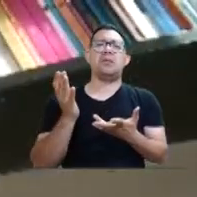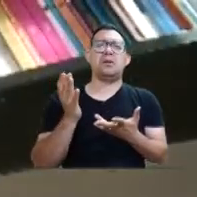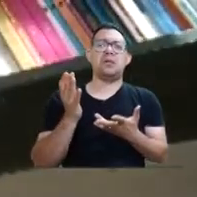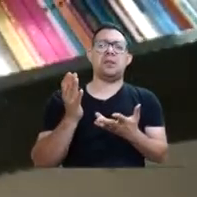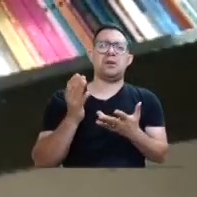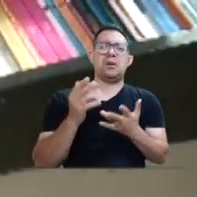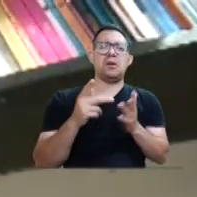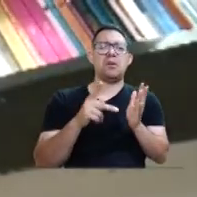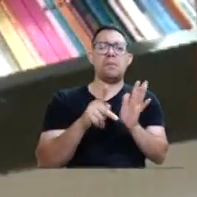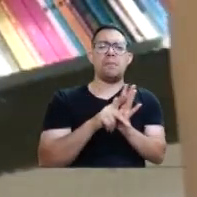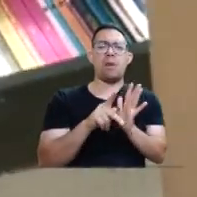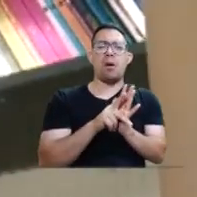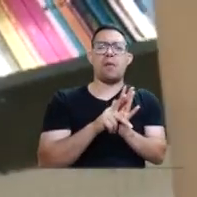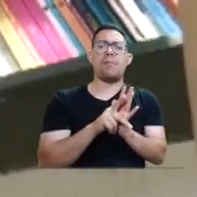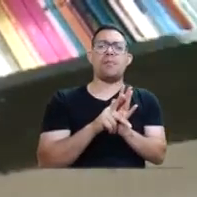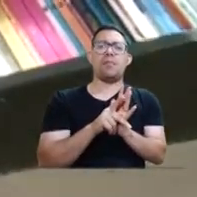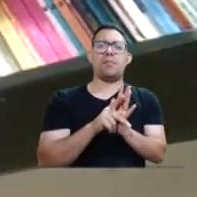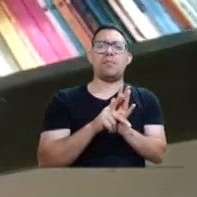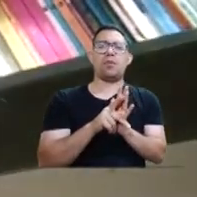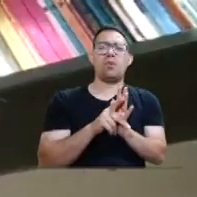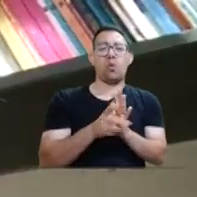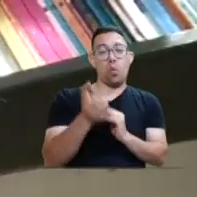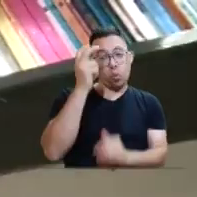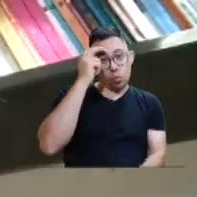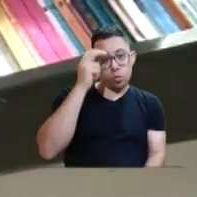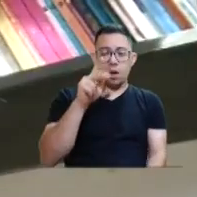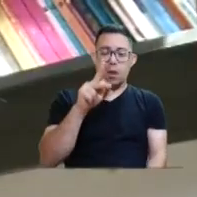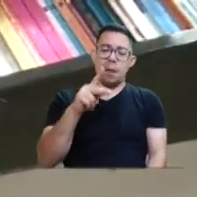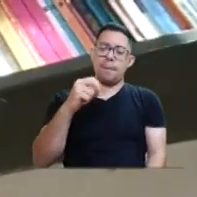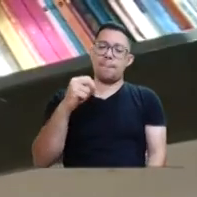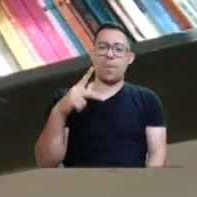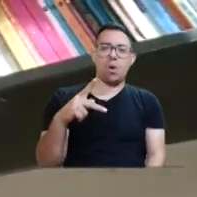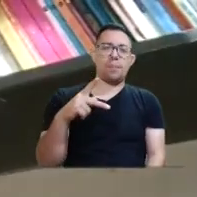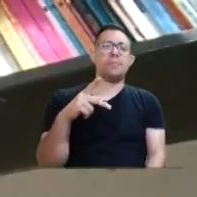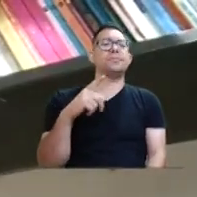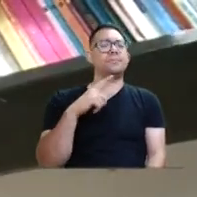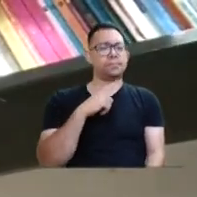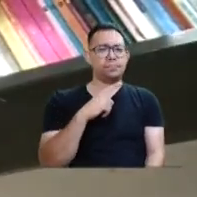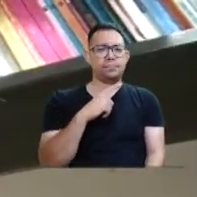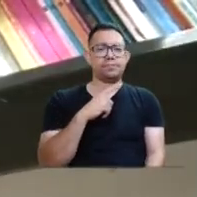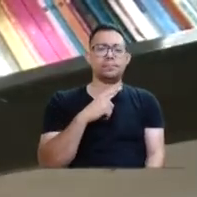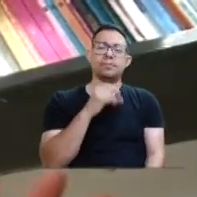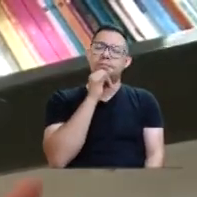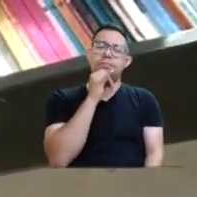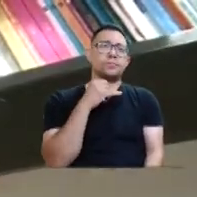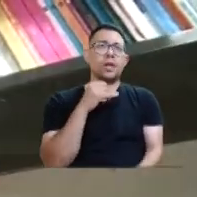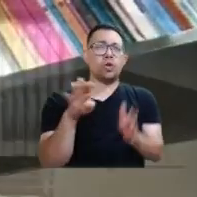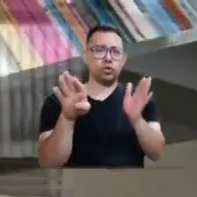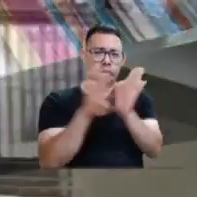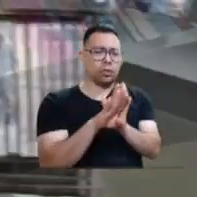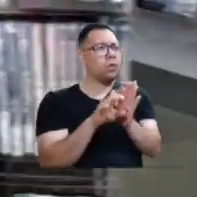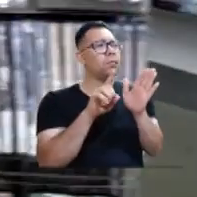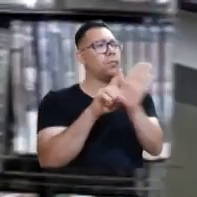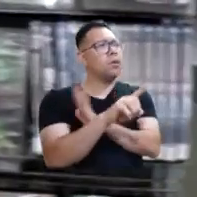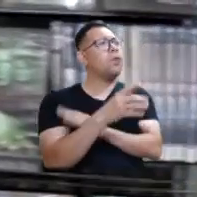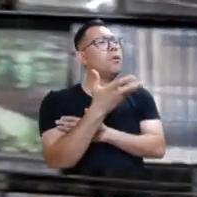o que o universo pop do cinema estava produzindo, mas também você chegaria lá e dizer, quero assistir um